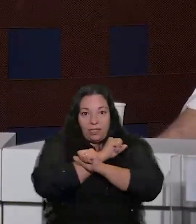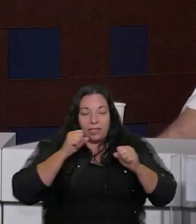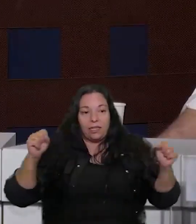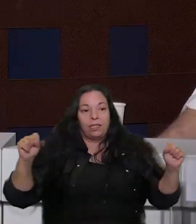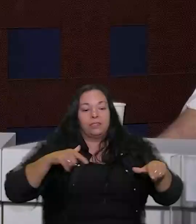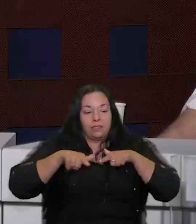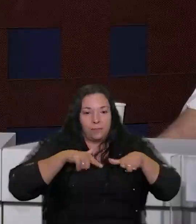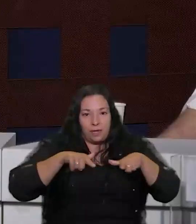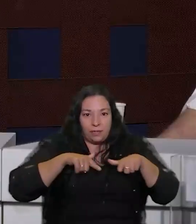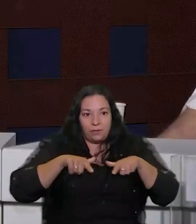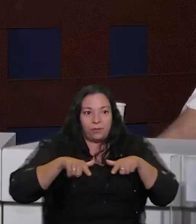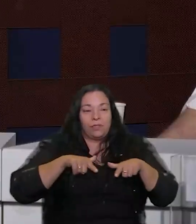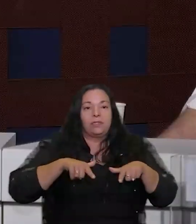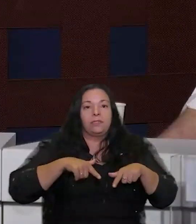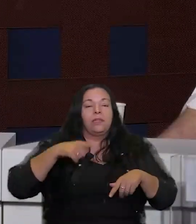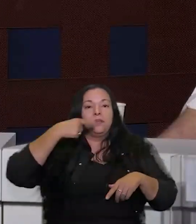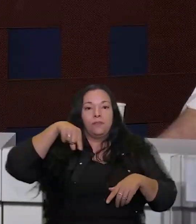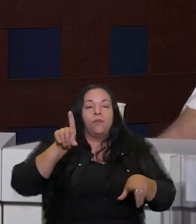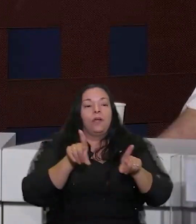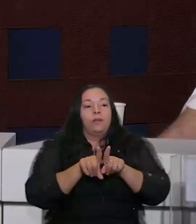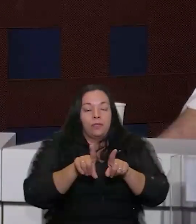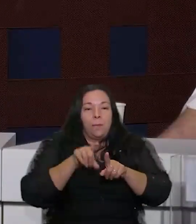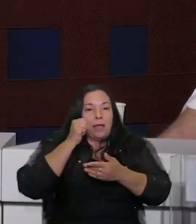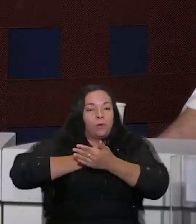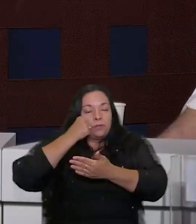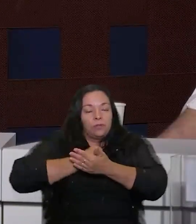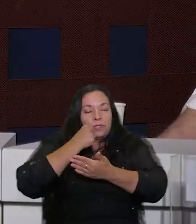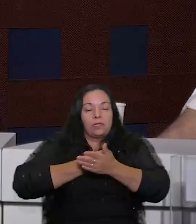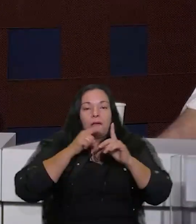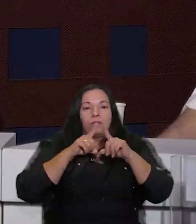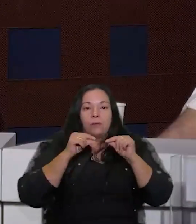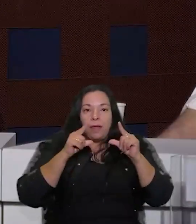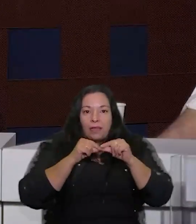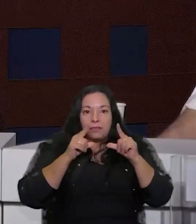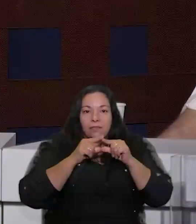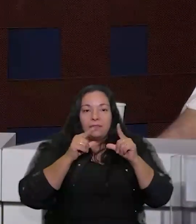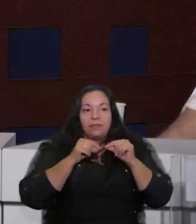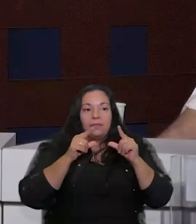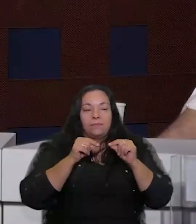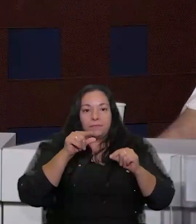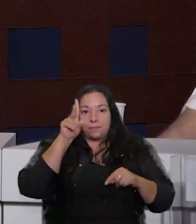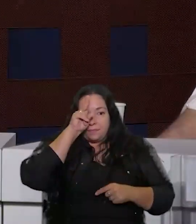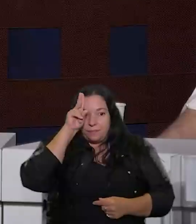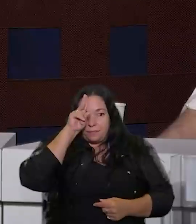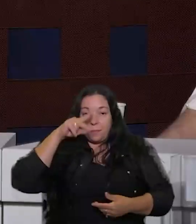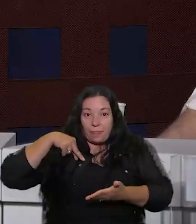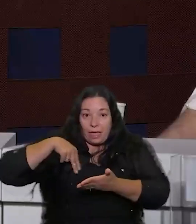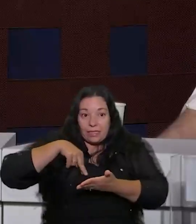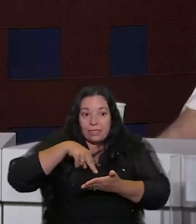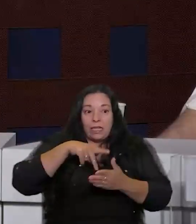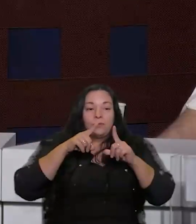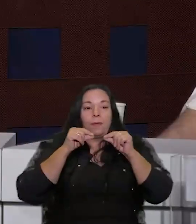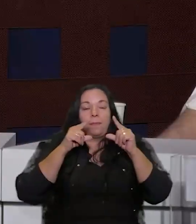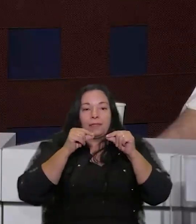trabalhadores paracatuenses que foram também trabalhar na construção de Brasília. Ouvi muitas histórias de pessoas que foram andando para Brasília